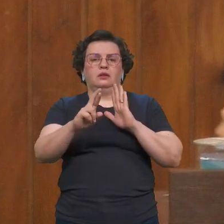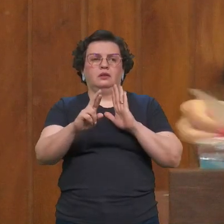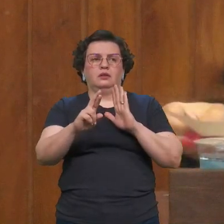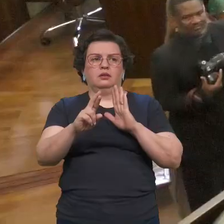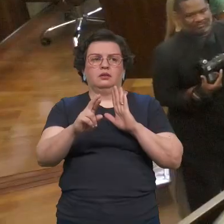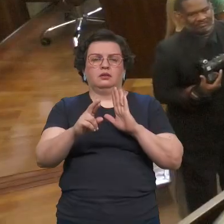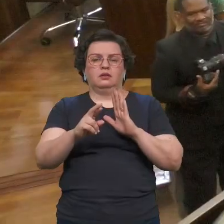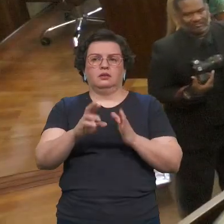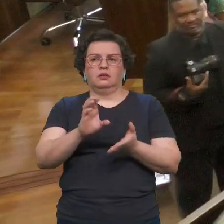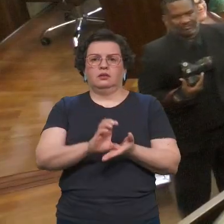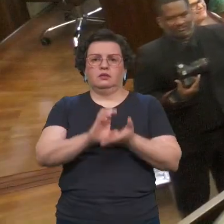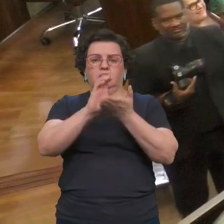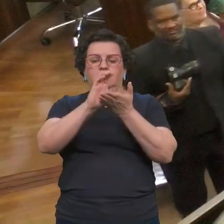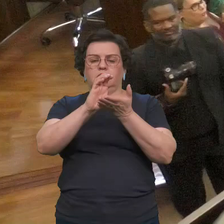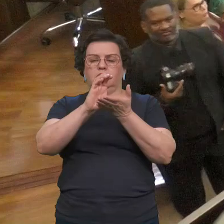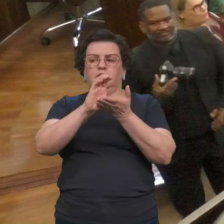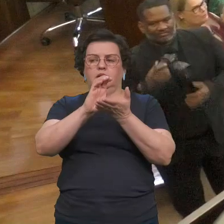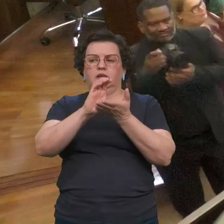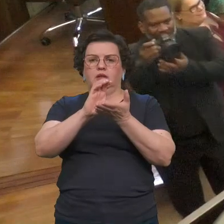Direitos das Mulheres.